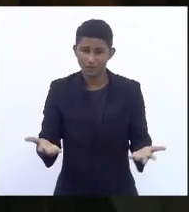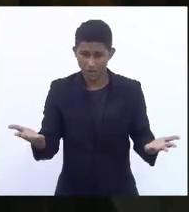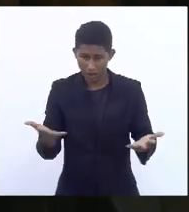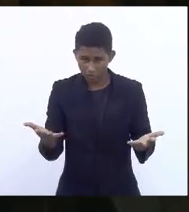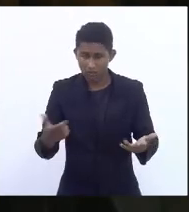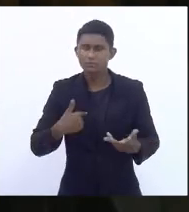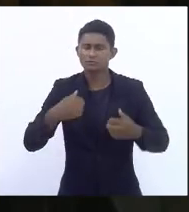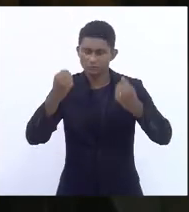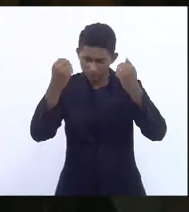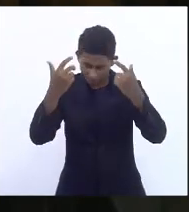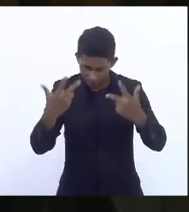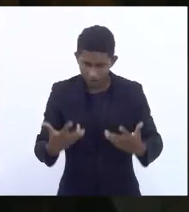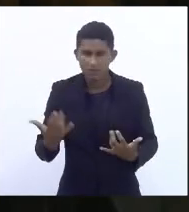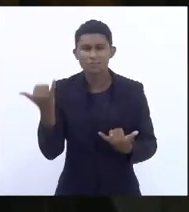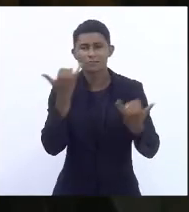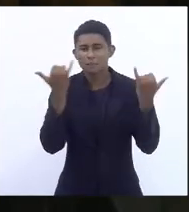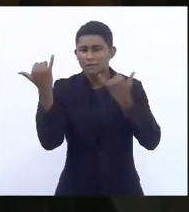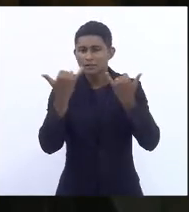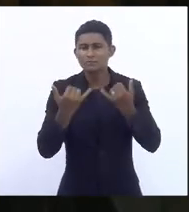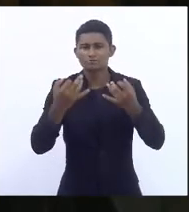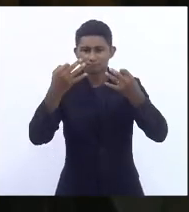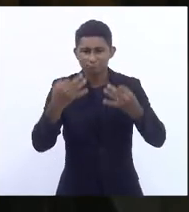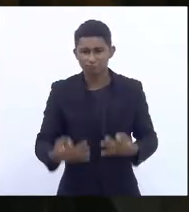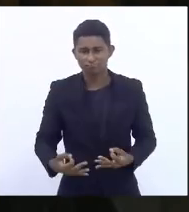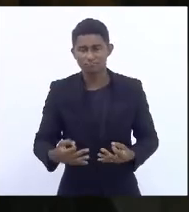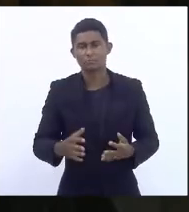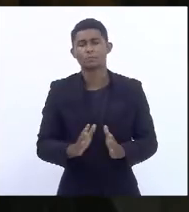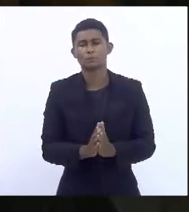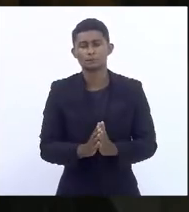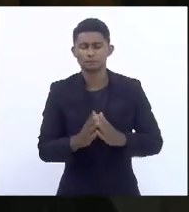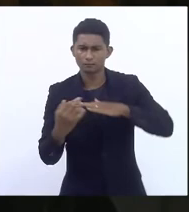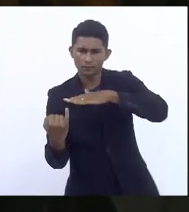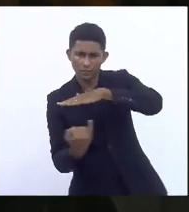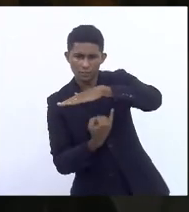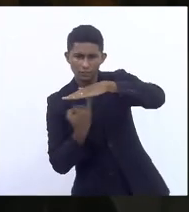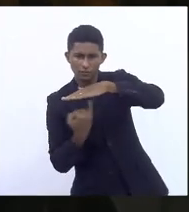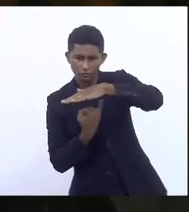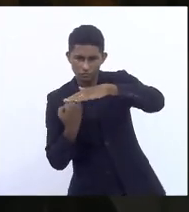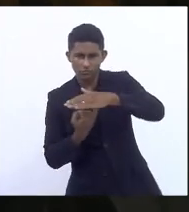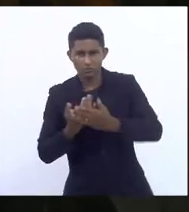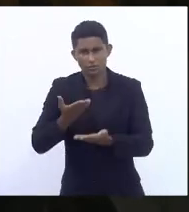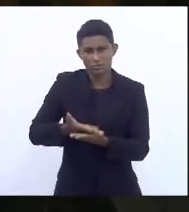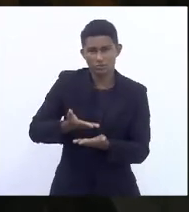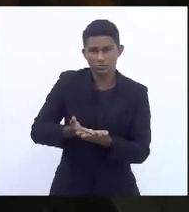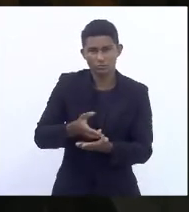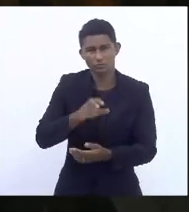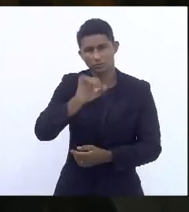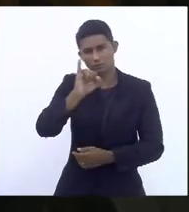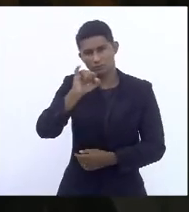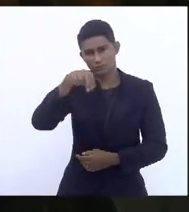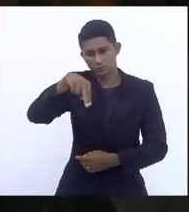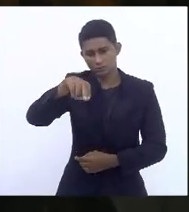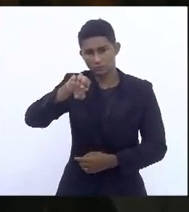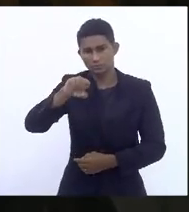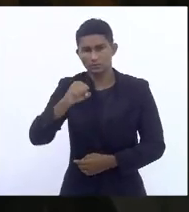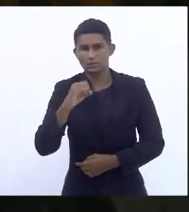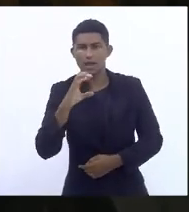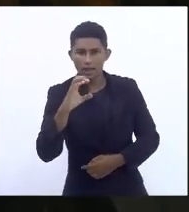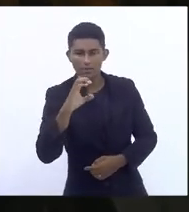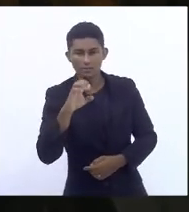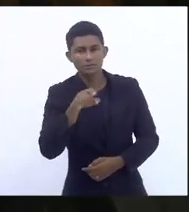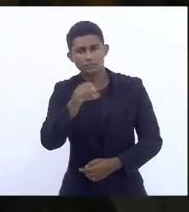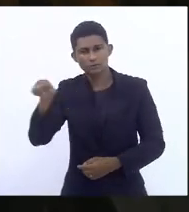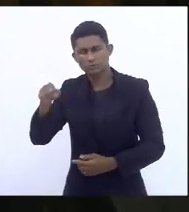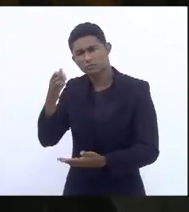números. Vamos decompor isso em números. O Instituto de Estudos Socioeconômicos, o INESC, estudou a alocação